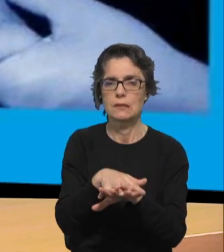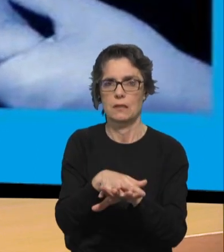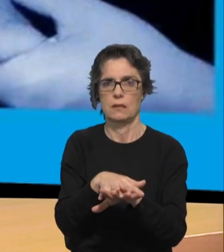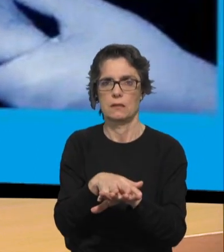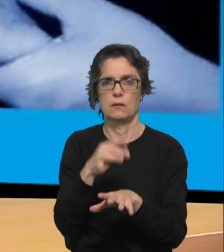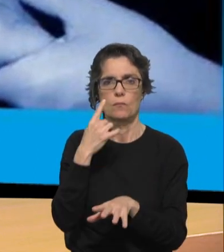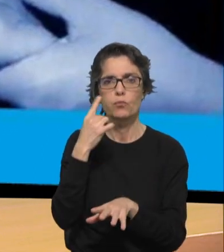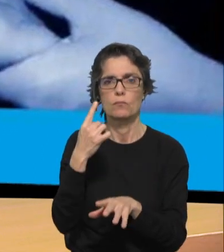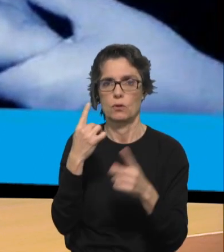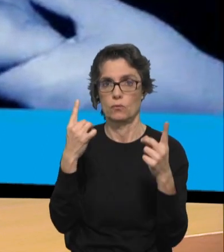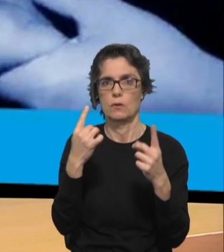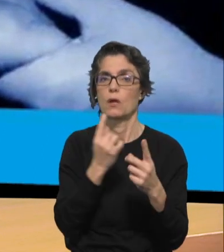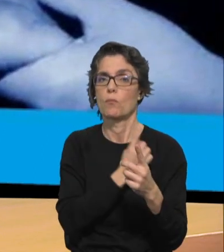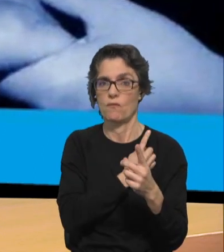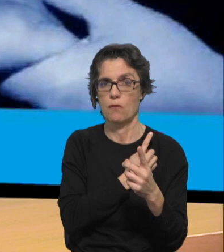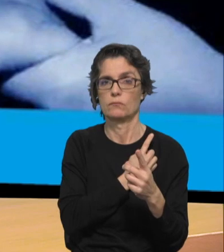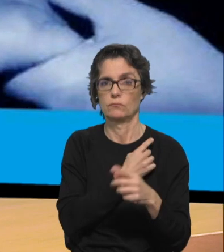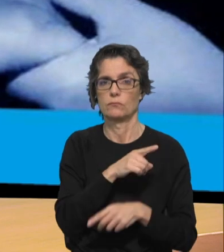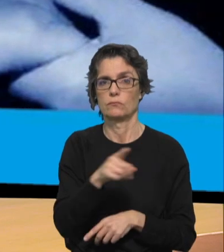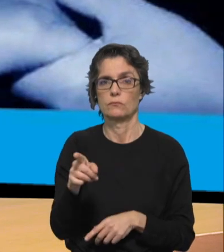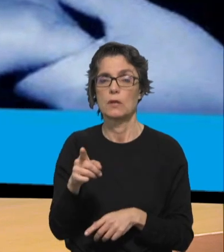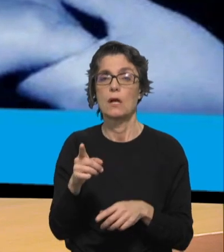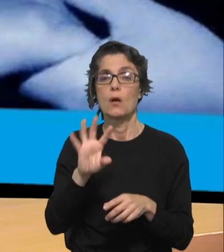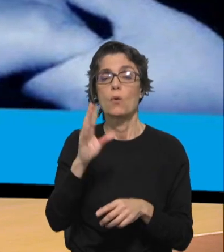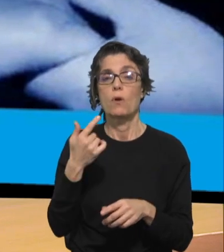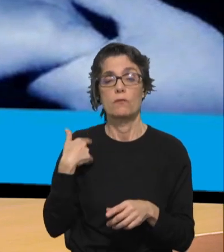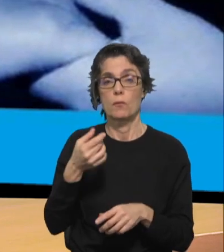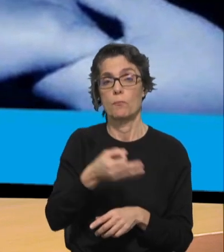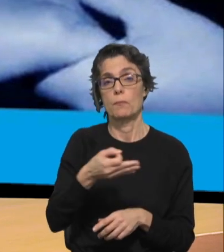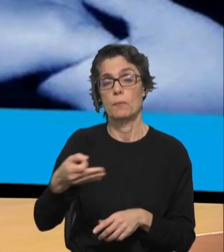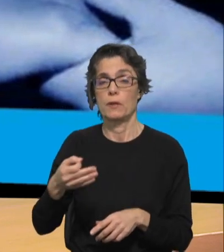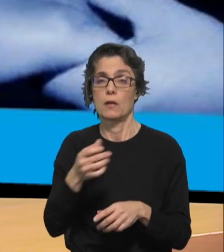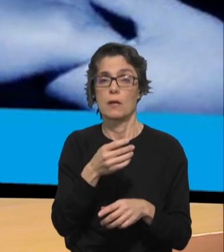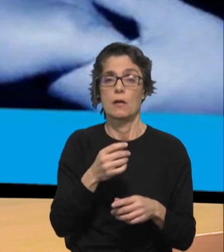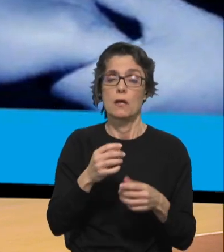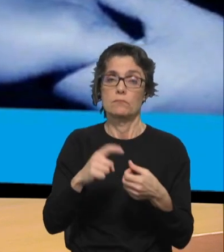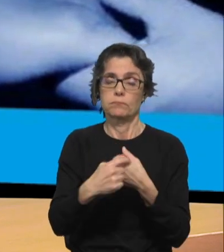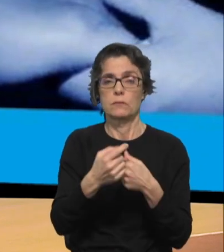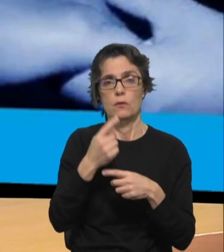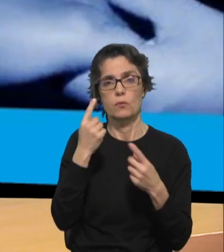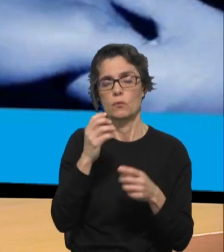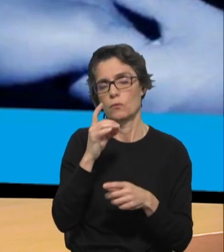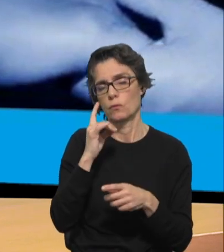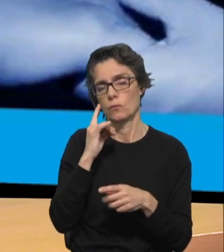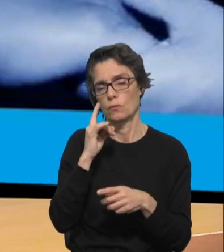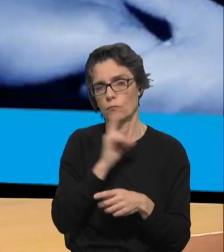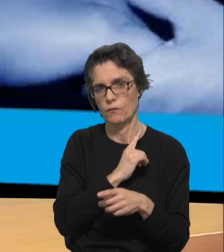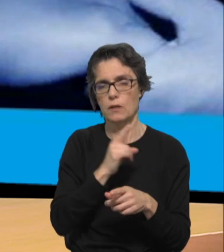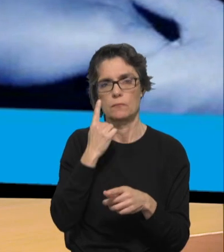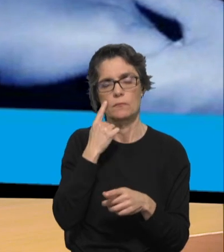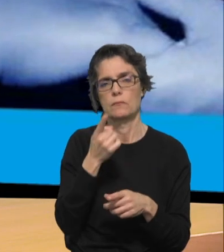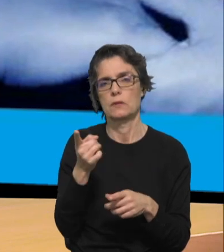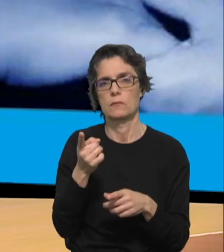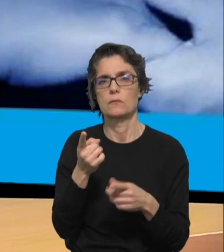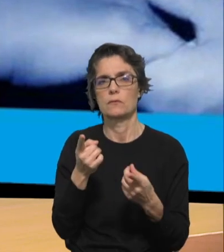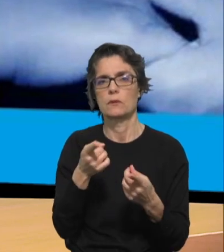dado a observar ao longo dos anos em que houve parcerias público-privadas foi que, efetivamente, este sistema de vasos comunicantes funcionou a